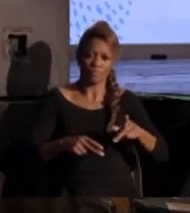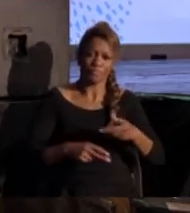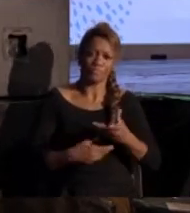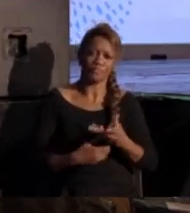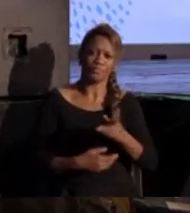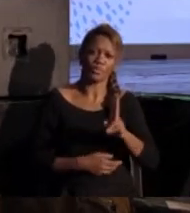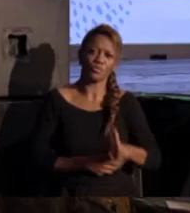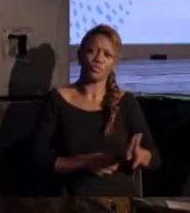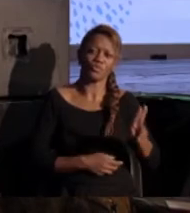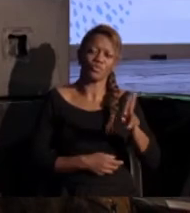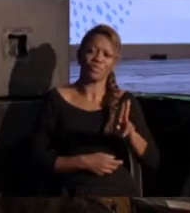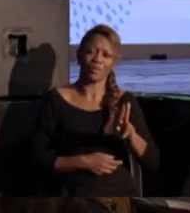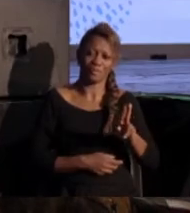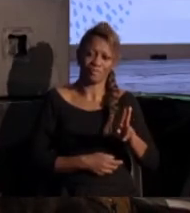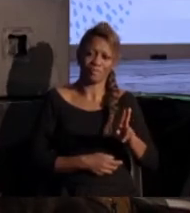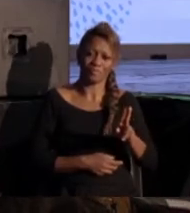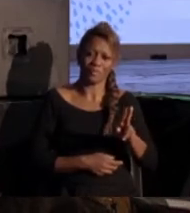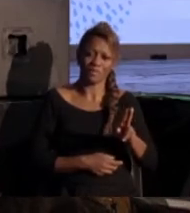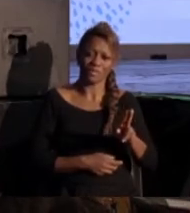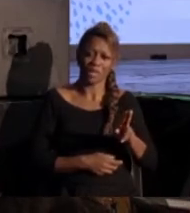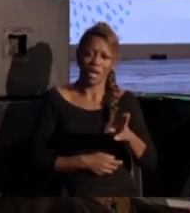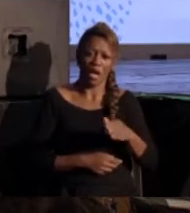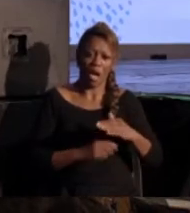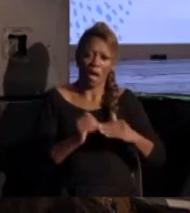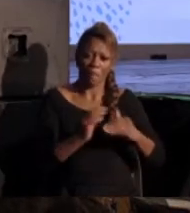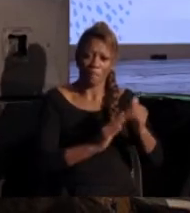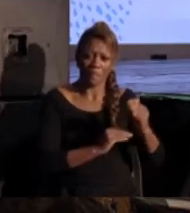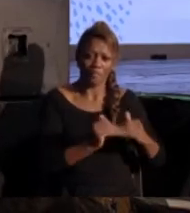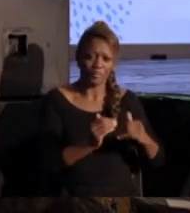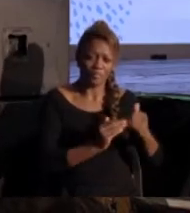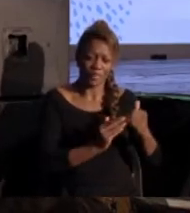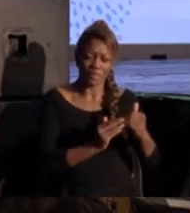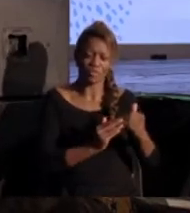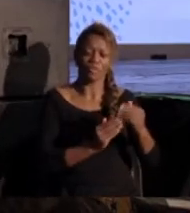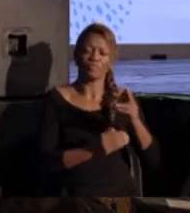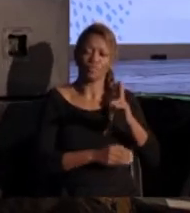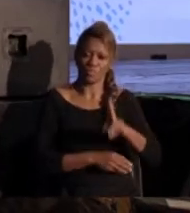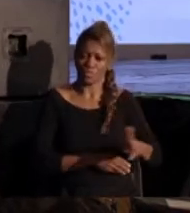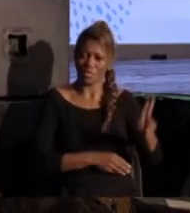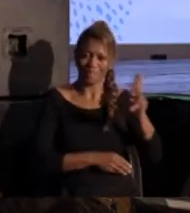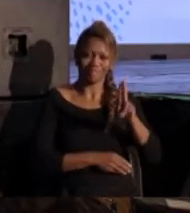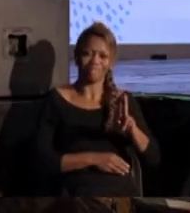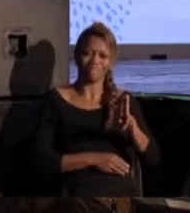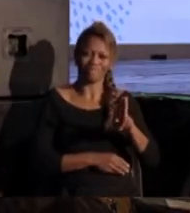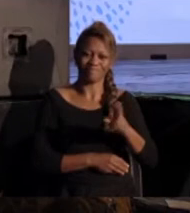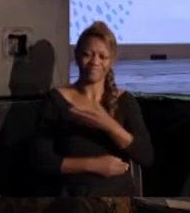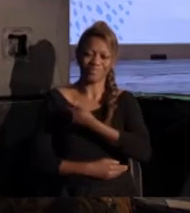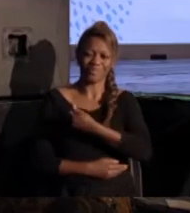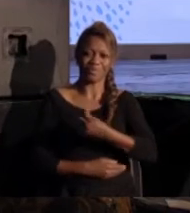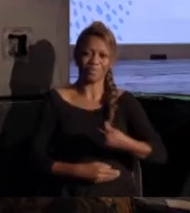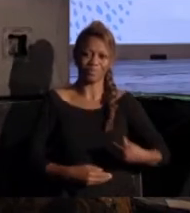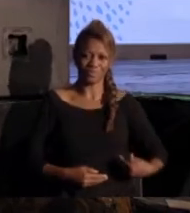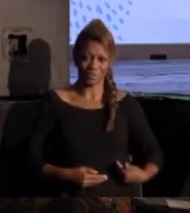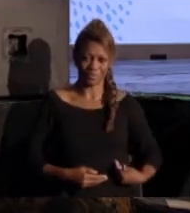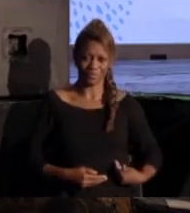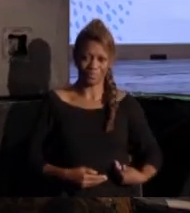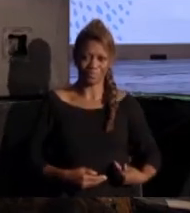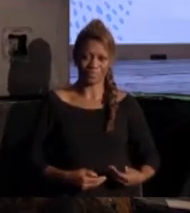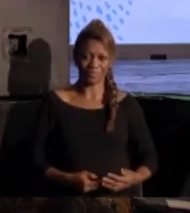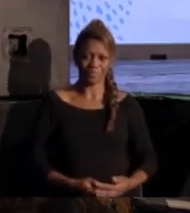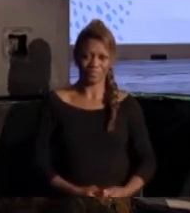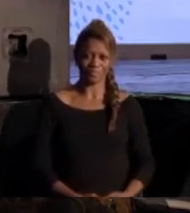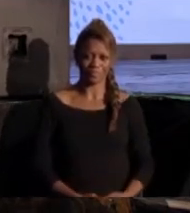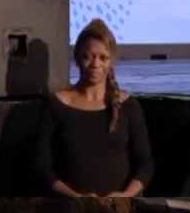elas atravessam, vejam aí, o próprio aparelho de Estado e as próprias políticas públicas. Elas entram dessa maneira,